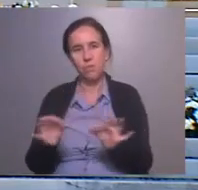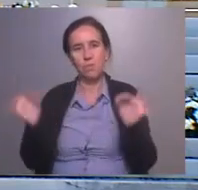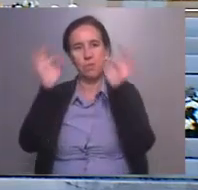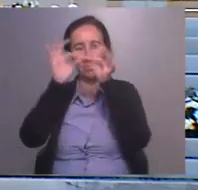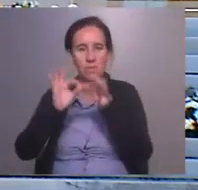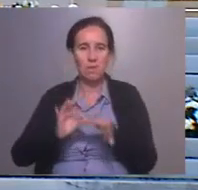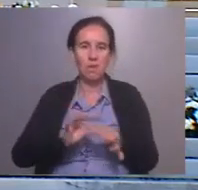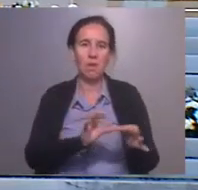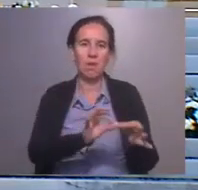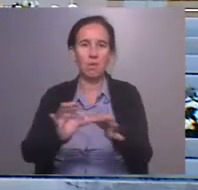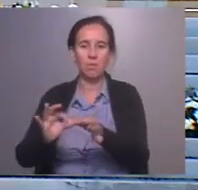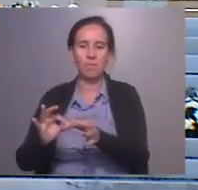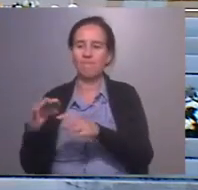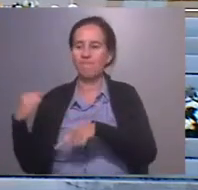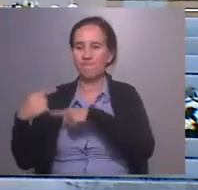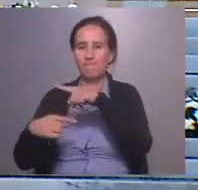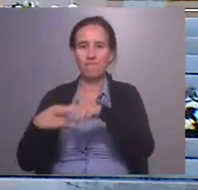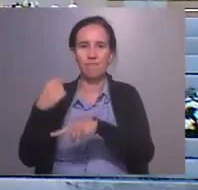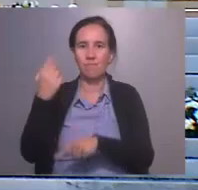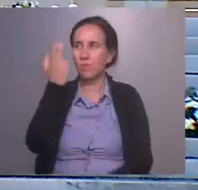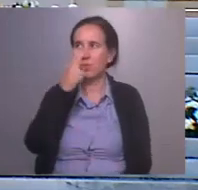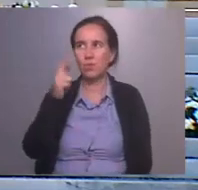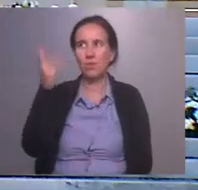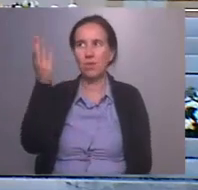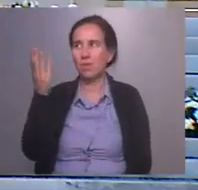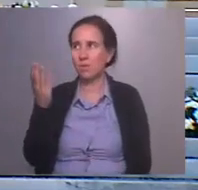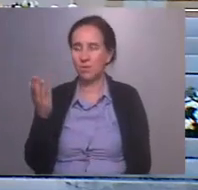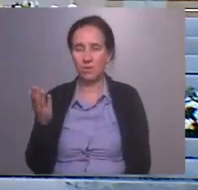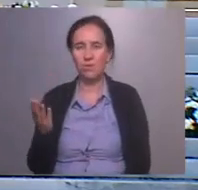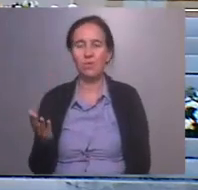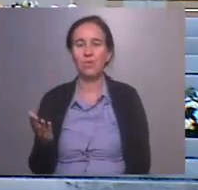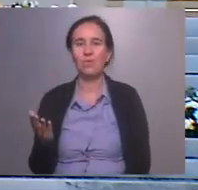Santo, por todos os séculos dos